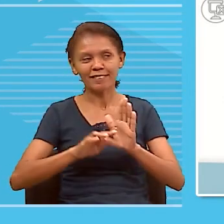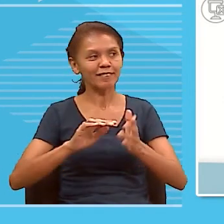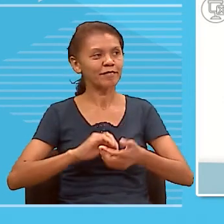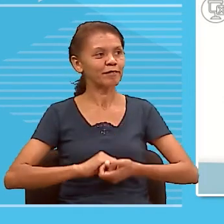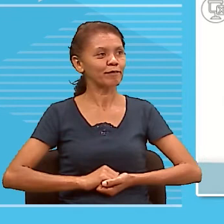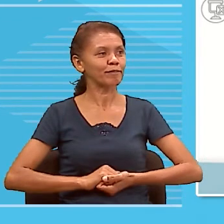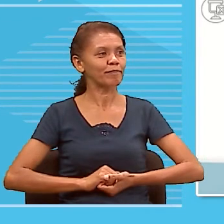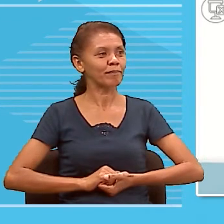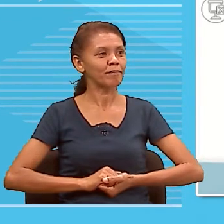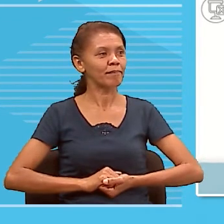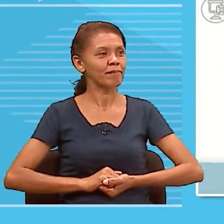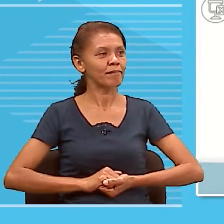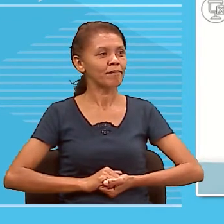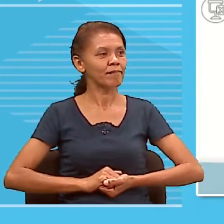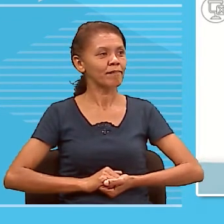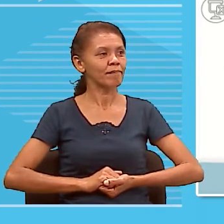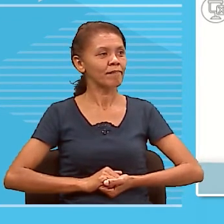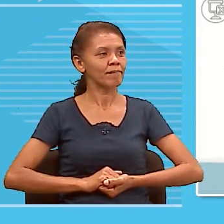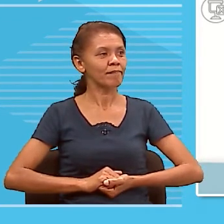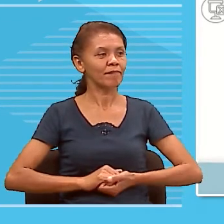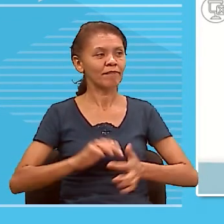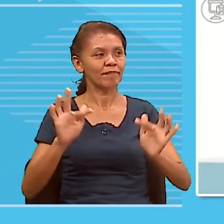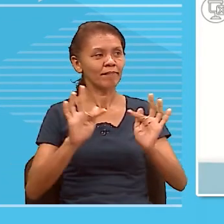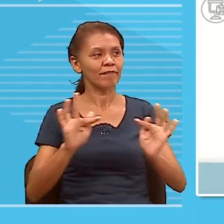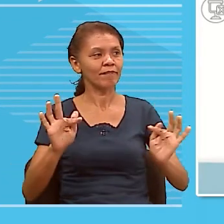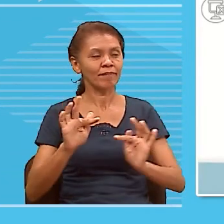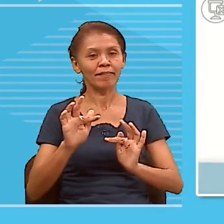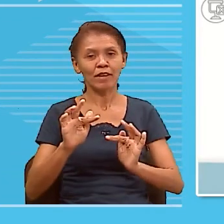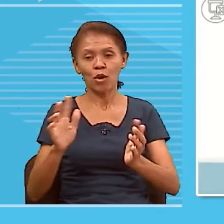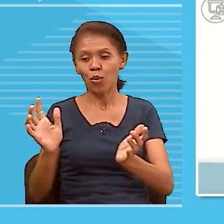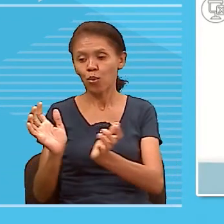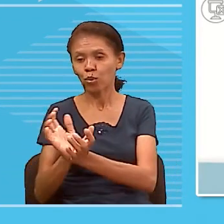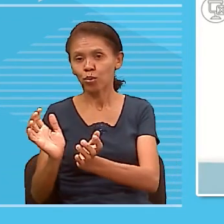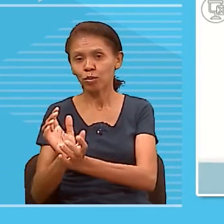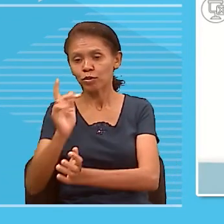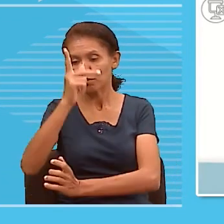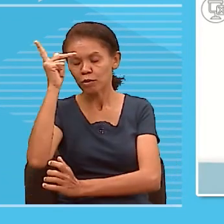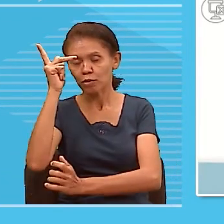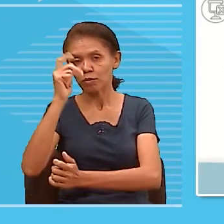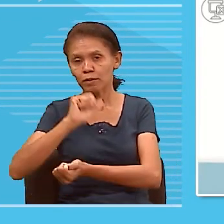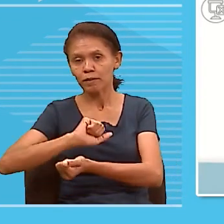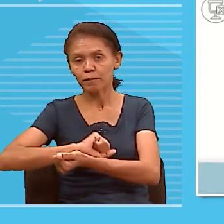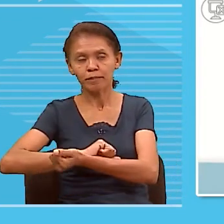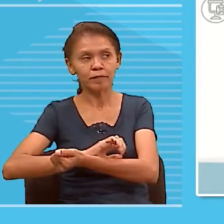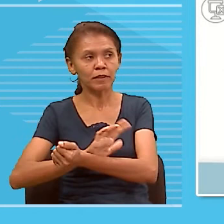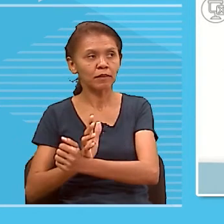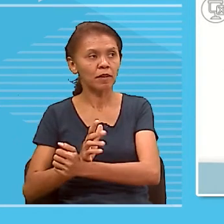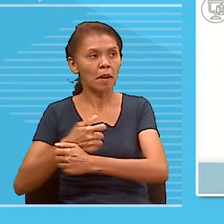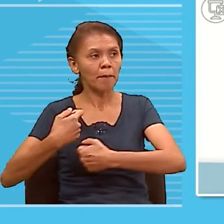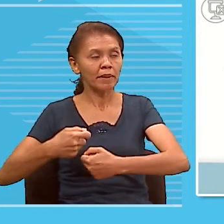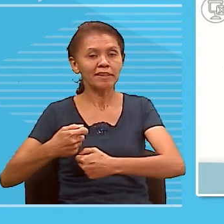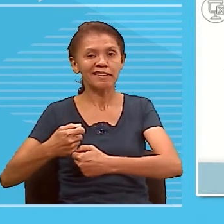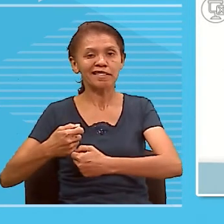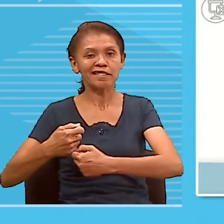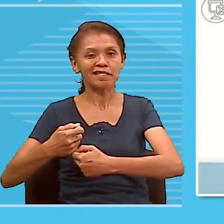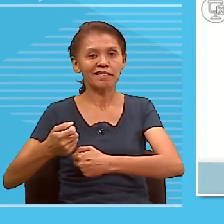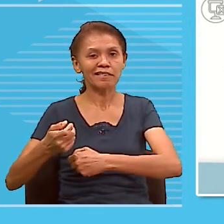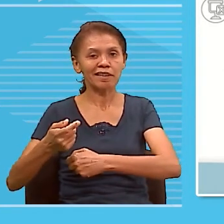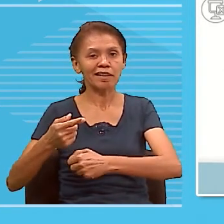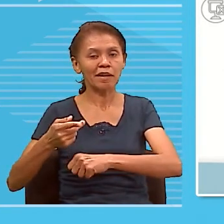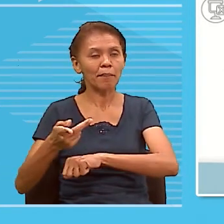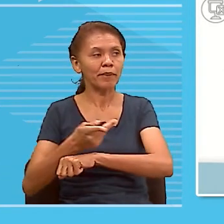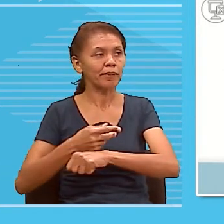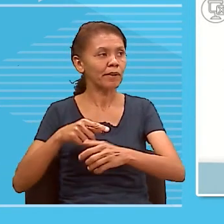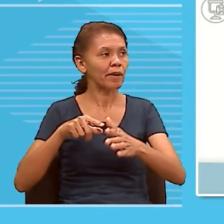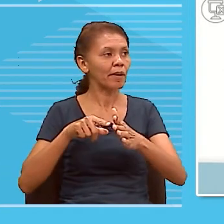devem procurar ajuda gostaria essa frase aqui São Paulo Leila Lopes de 25 anos Não